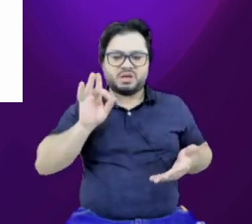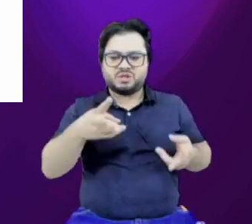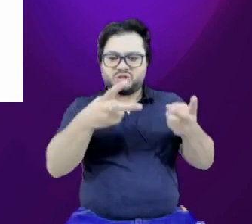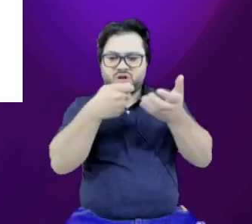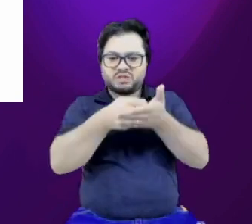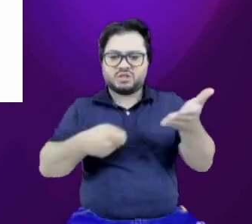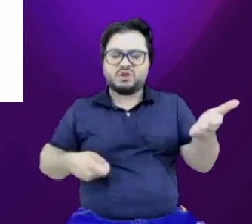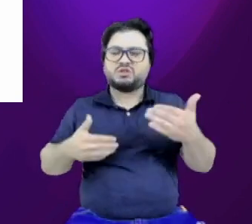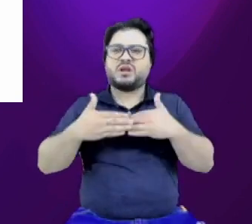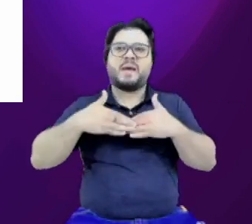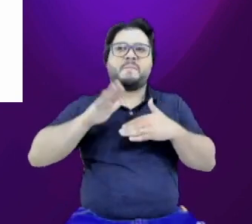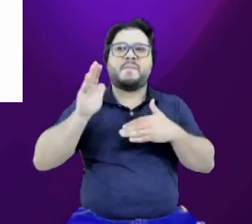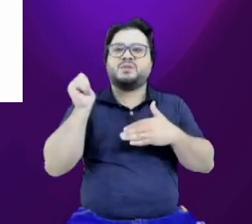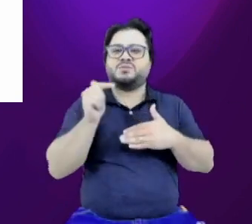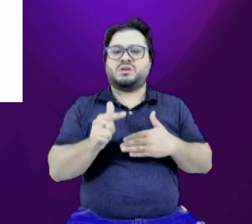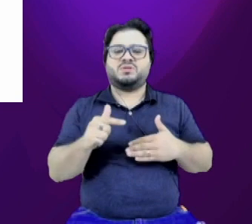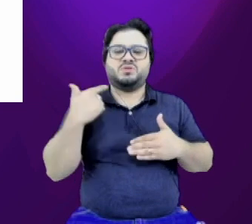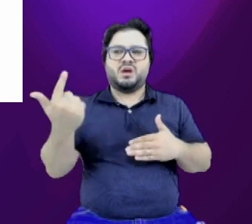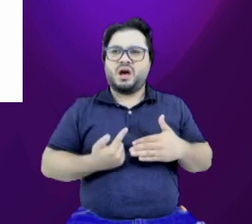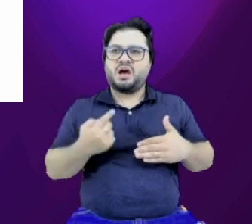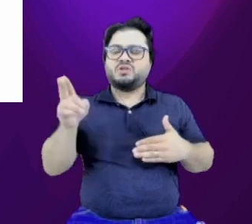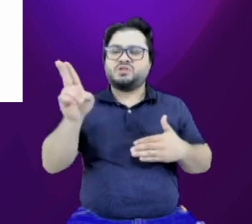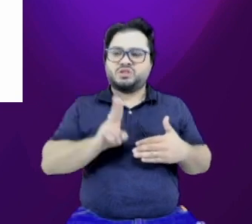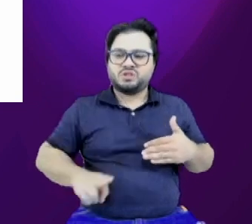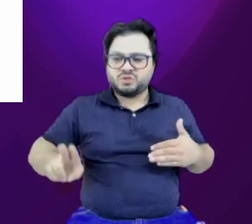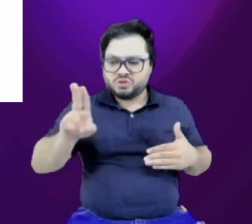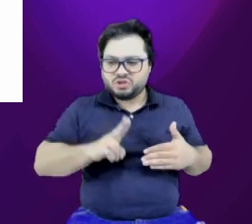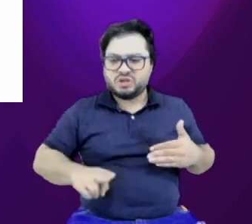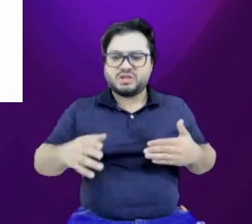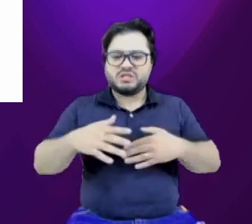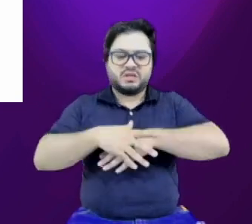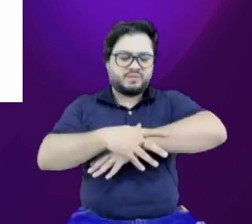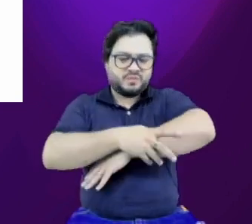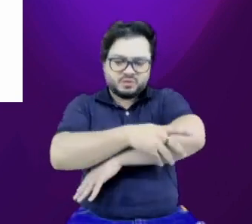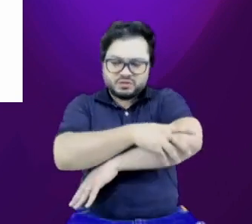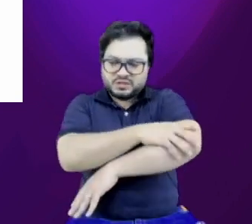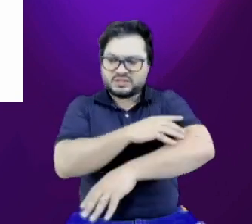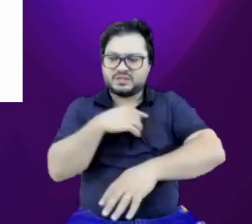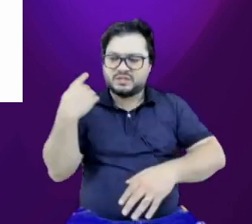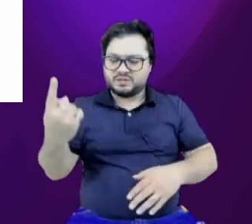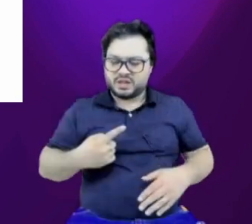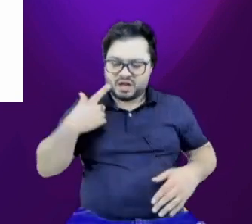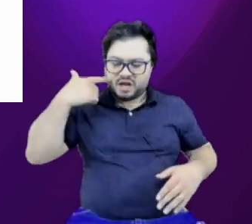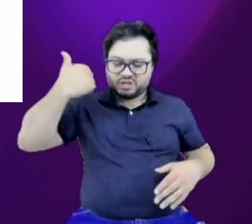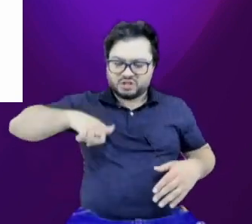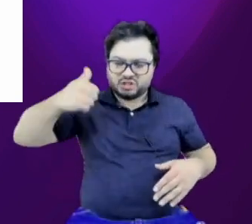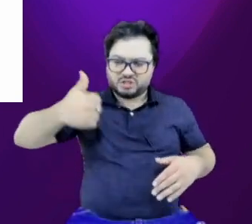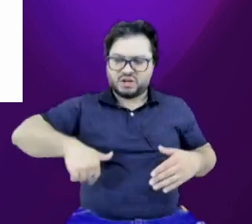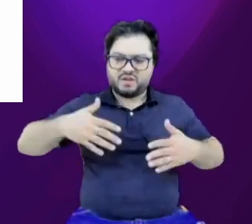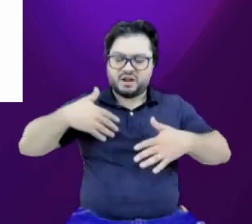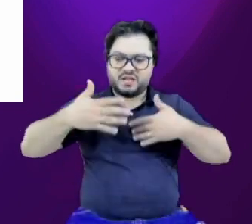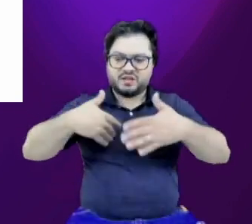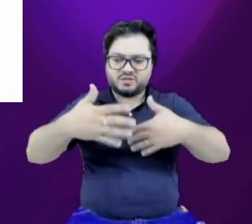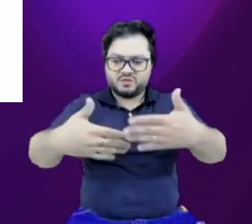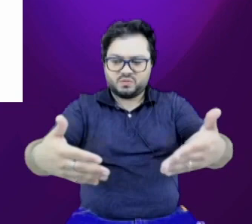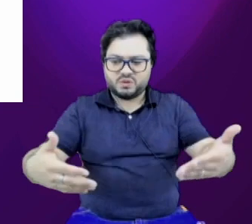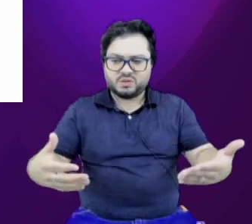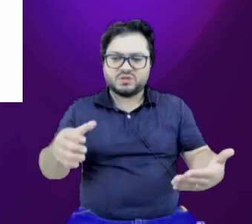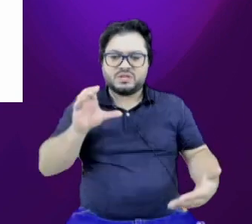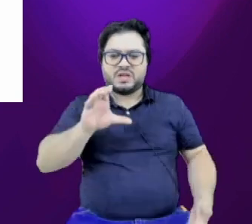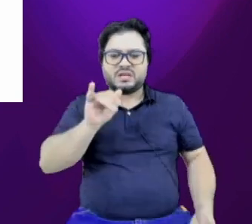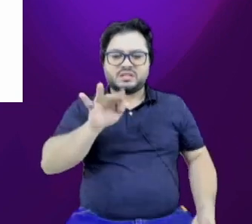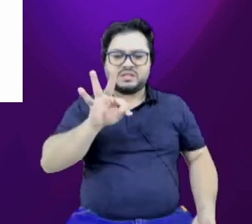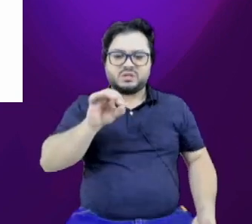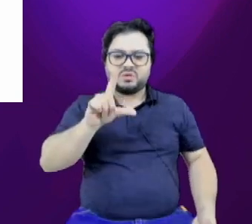muito mais que isso, né? A gente utiliza os tecidos, a gente avalia os fluidos nas citologias, mas a